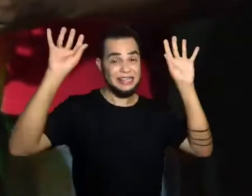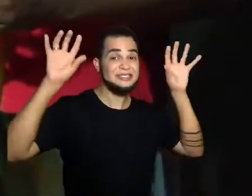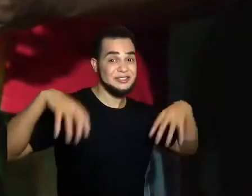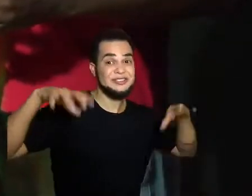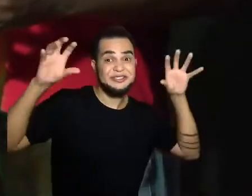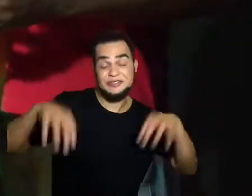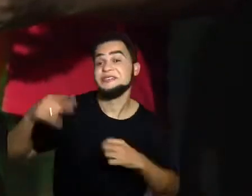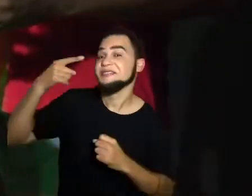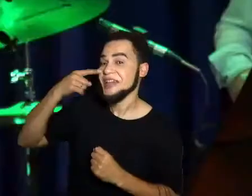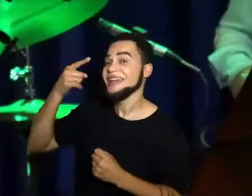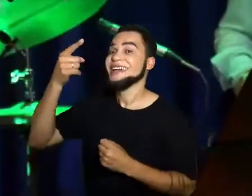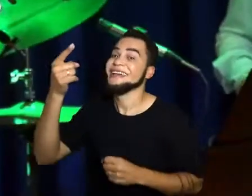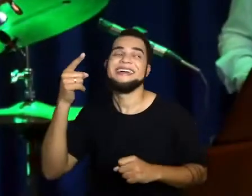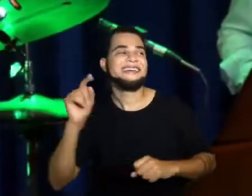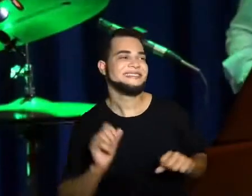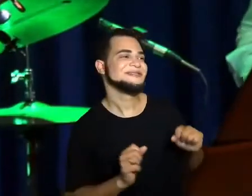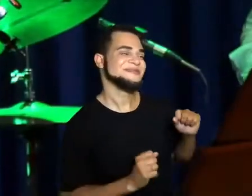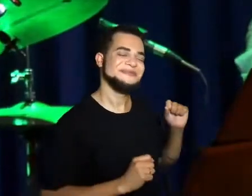vir.